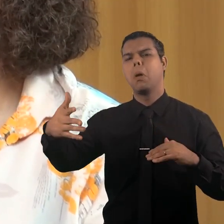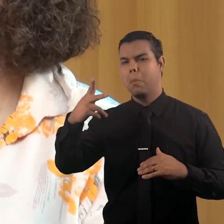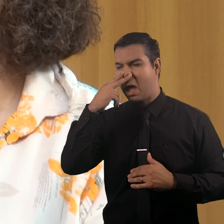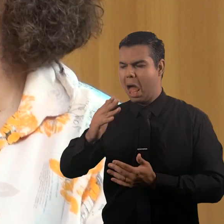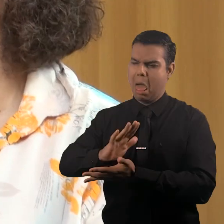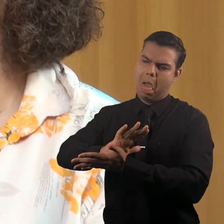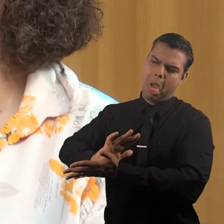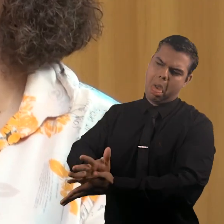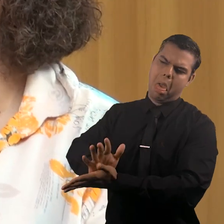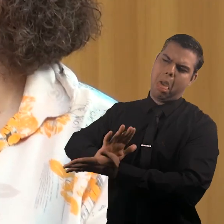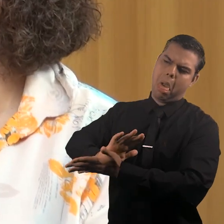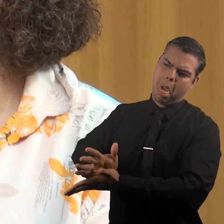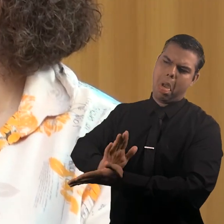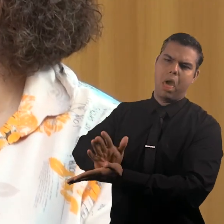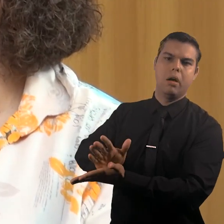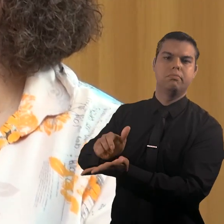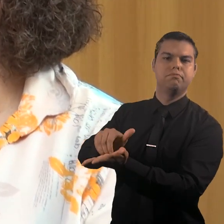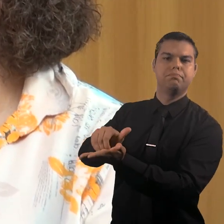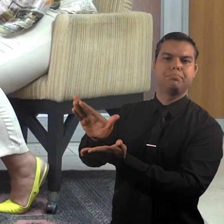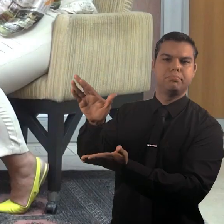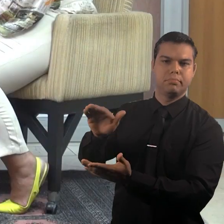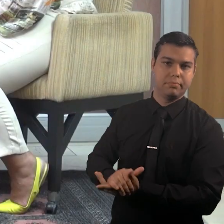dispensa discriminatória.